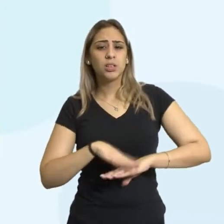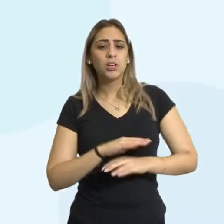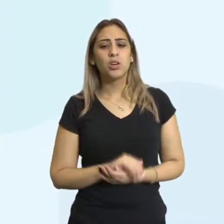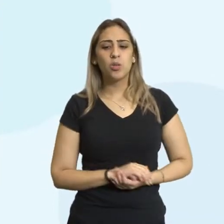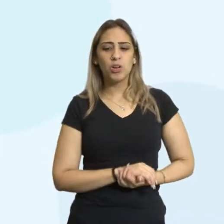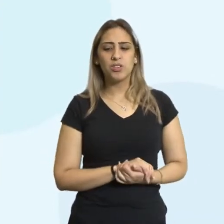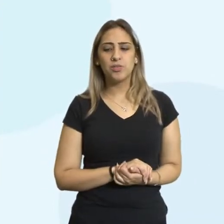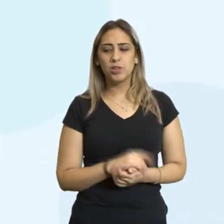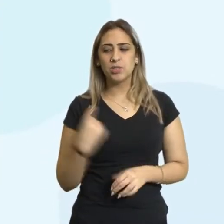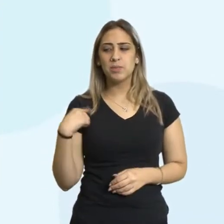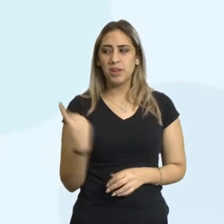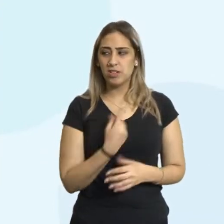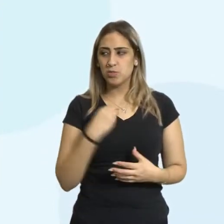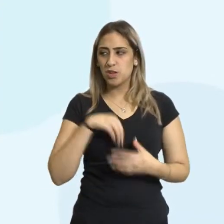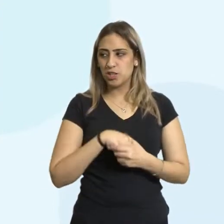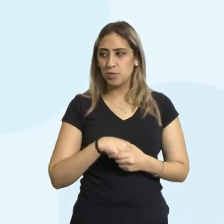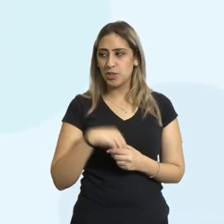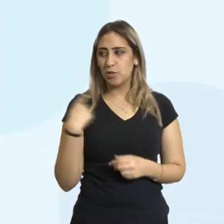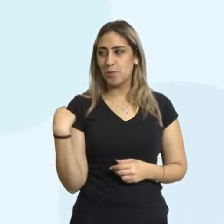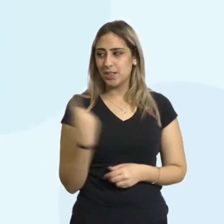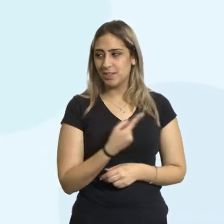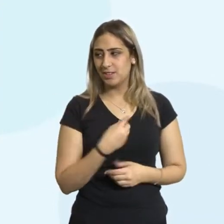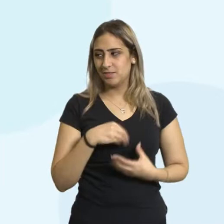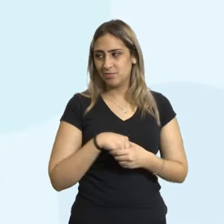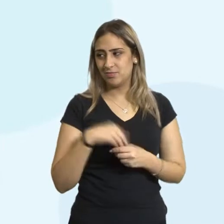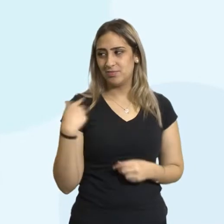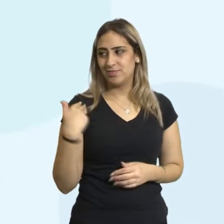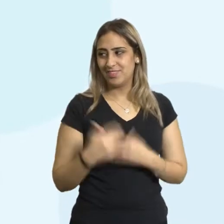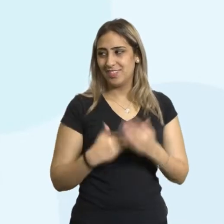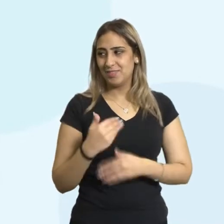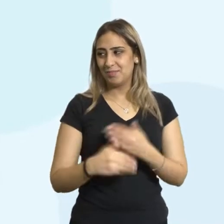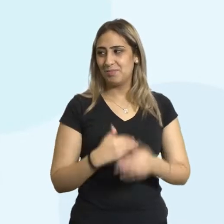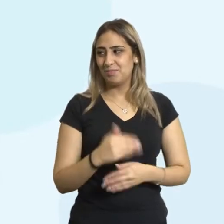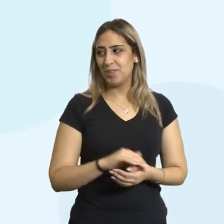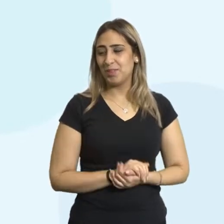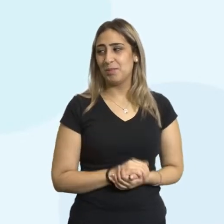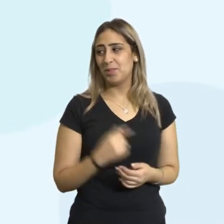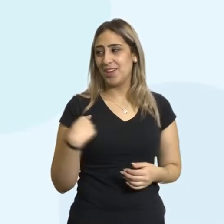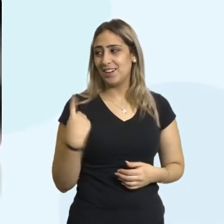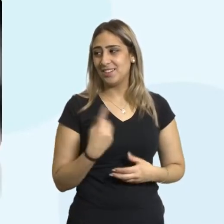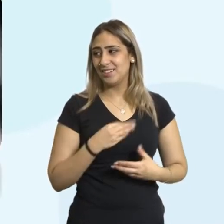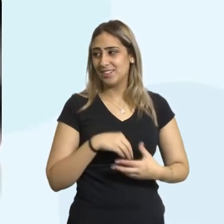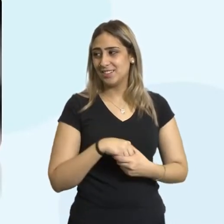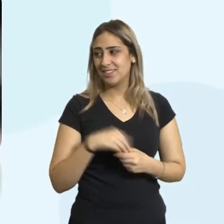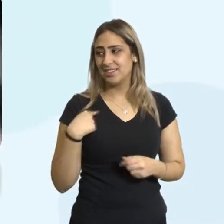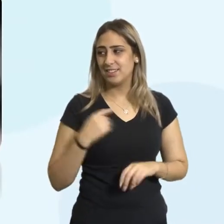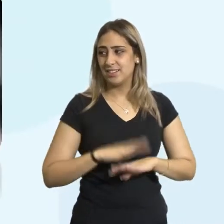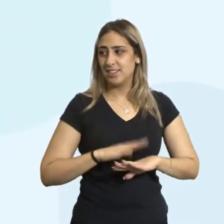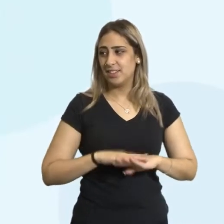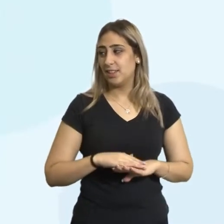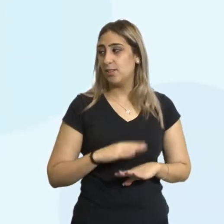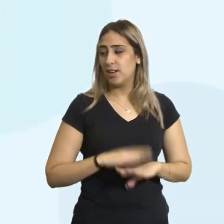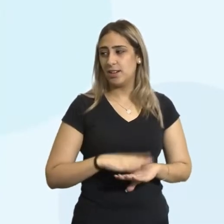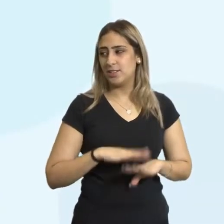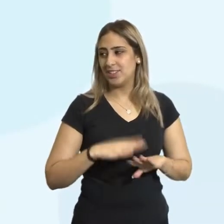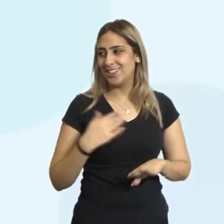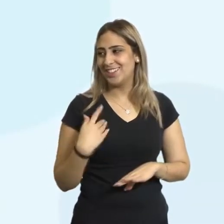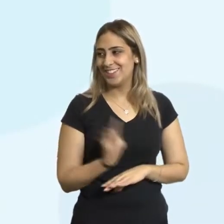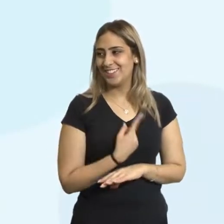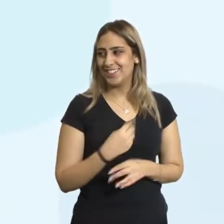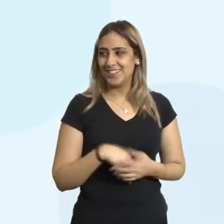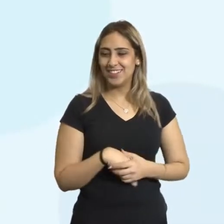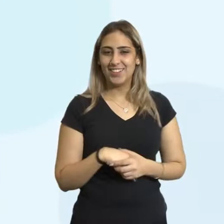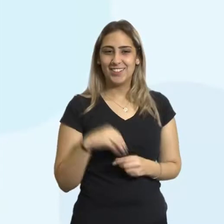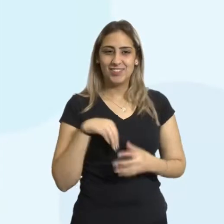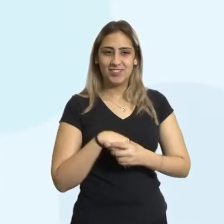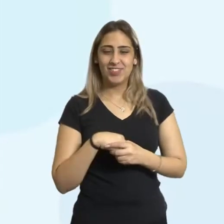contribuir nesse sentido um exemplo que a gente tem para tentar fazer essa Associação essa fotinho que vocês estão vendo em pequenininha volta